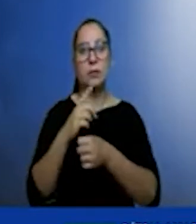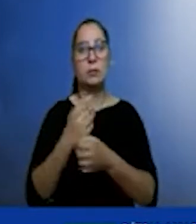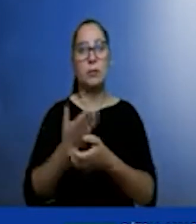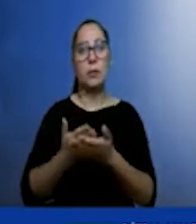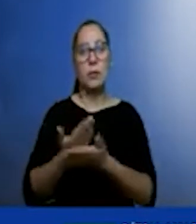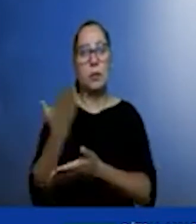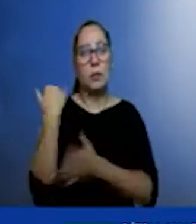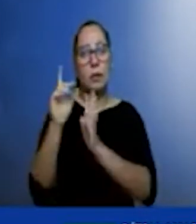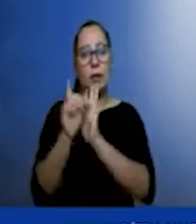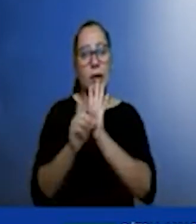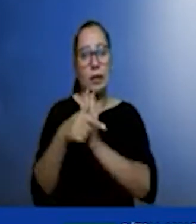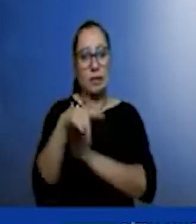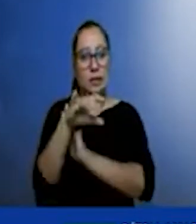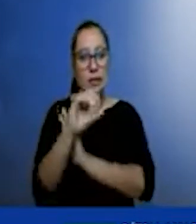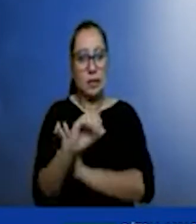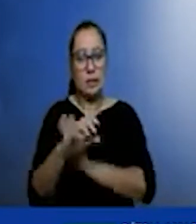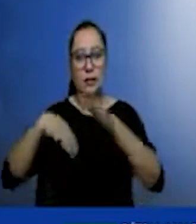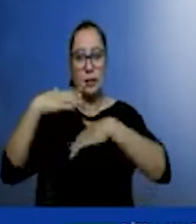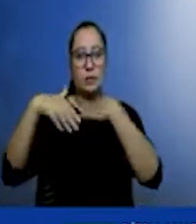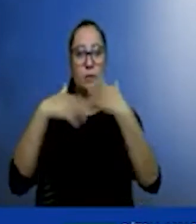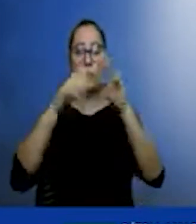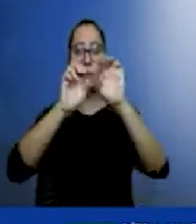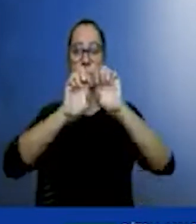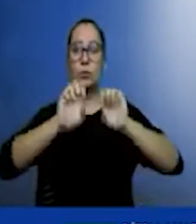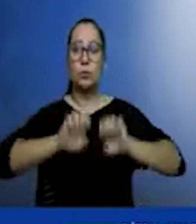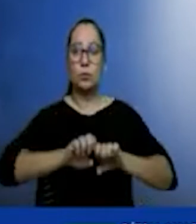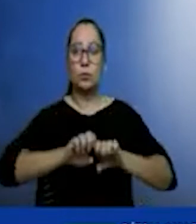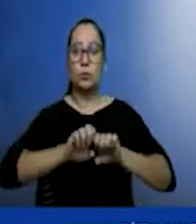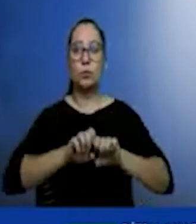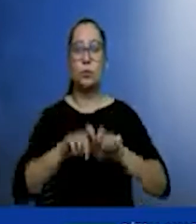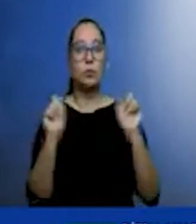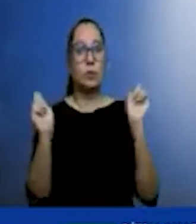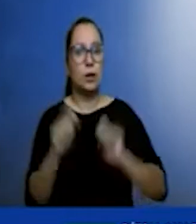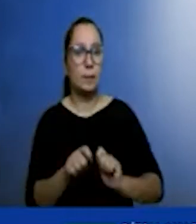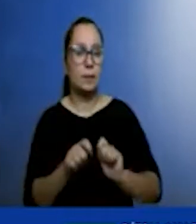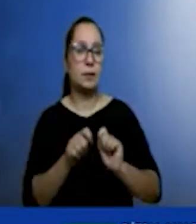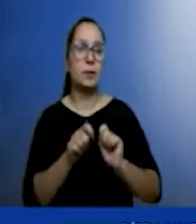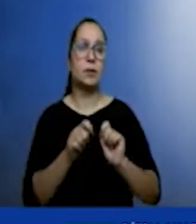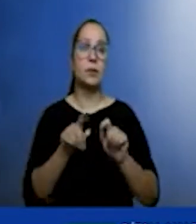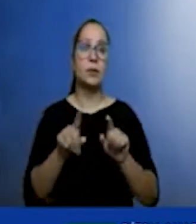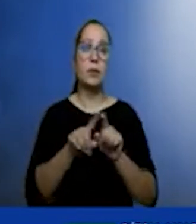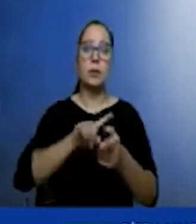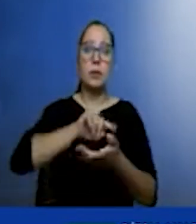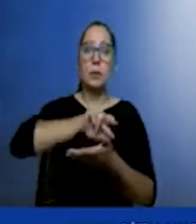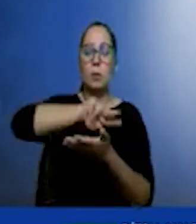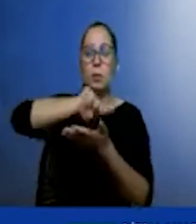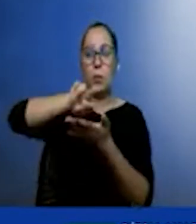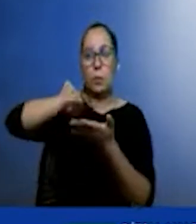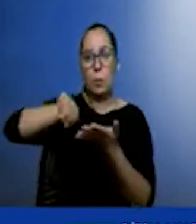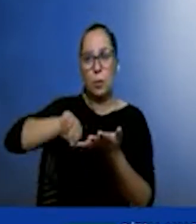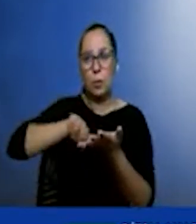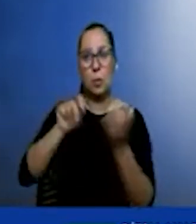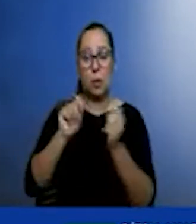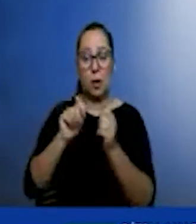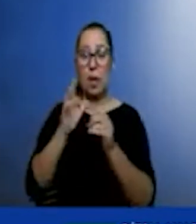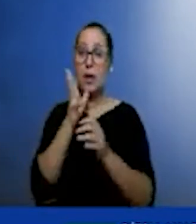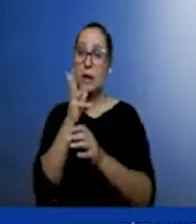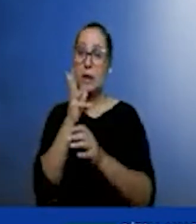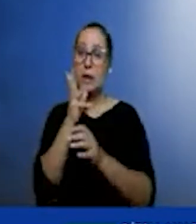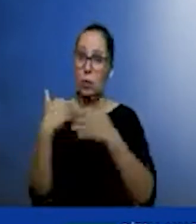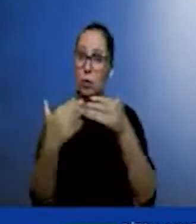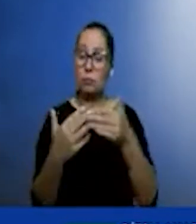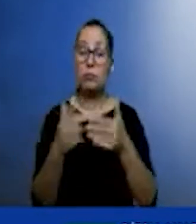70, desenvolvimento de uma infraestrutura, capacitação. Então, é todo um arcabouço que demorou bastante e recebeu